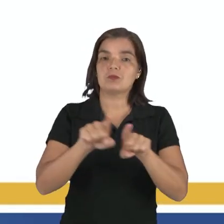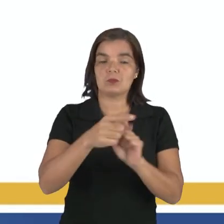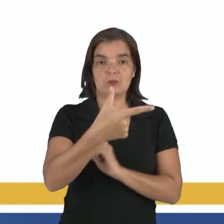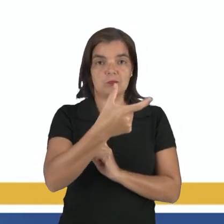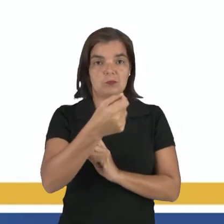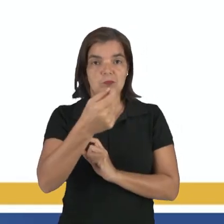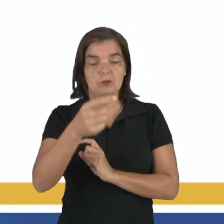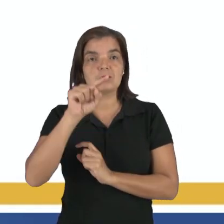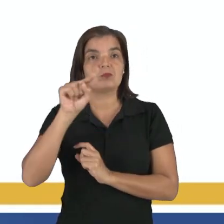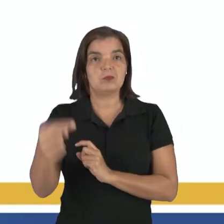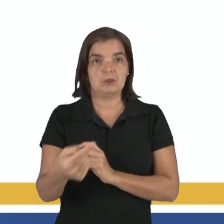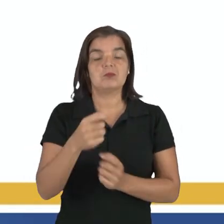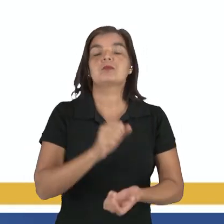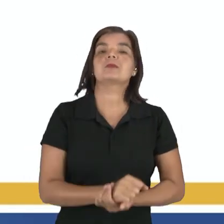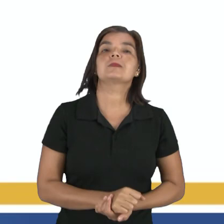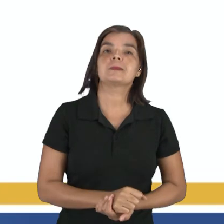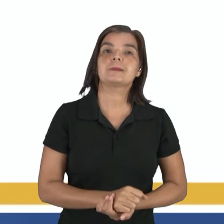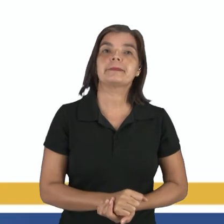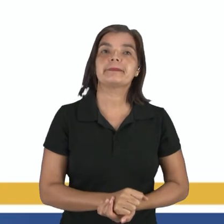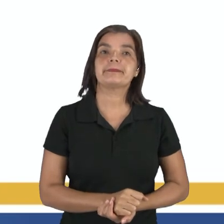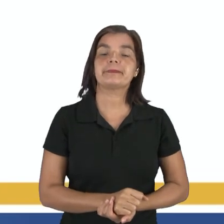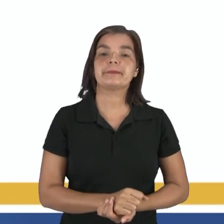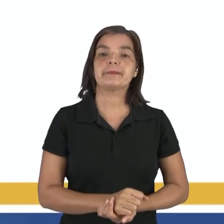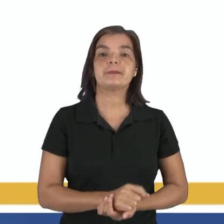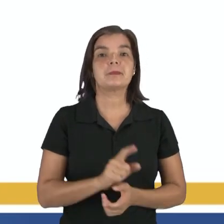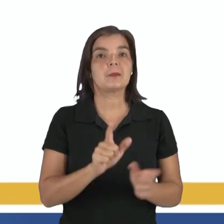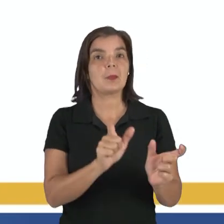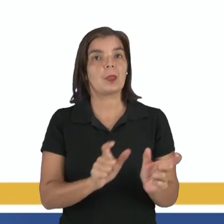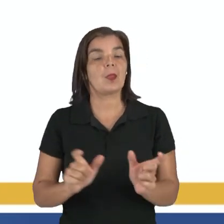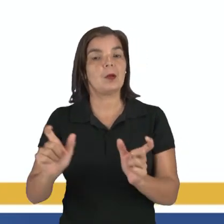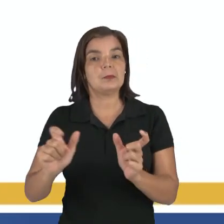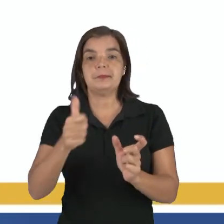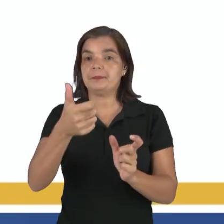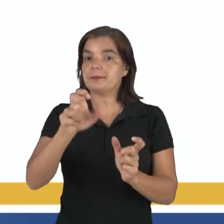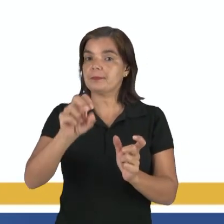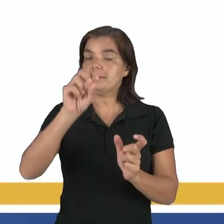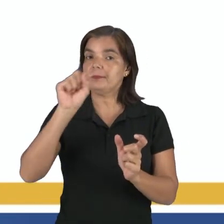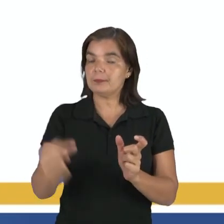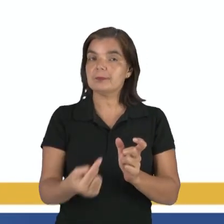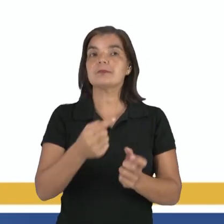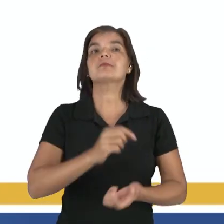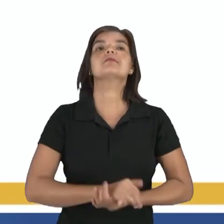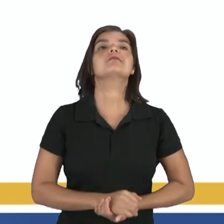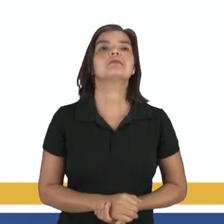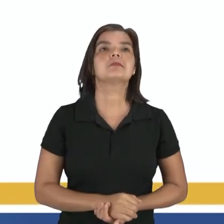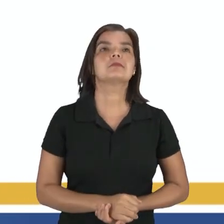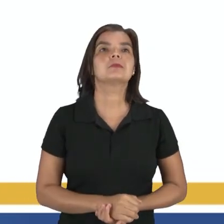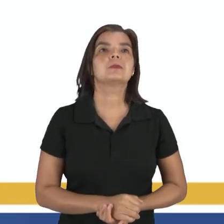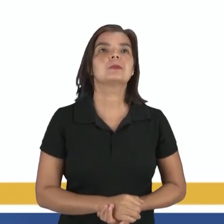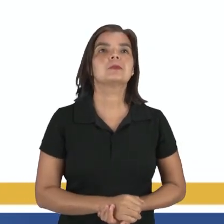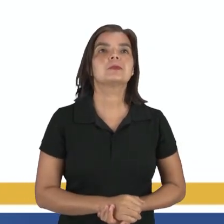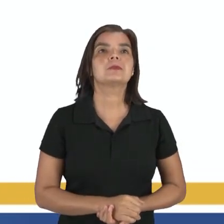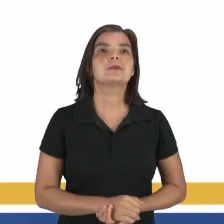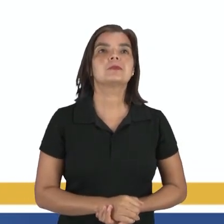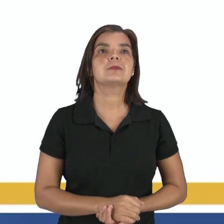né de acertadores do Premium de 200 mil para o prêmio de 150.000